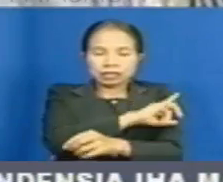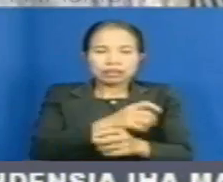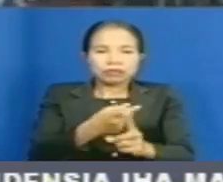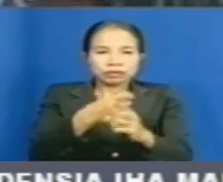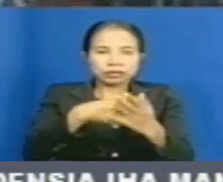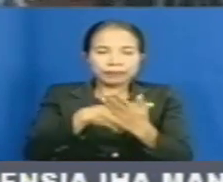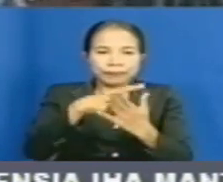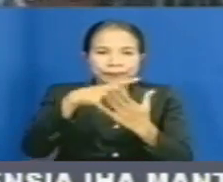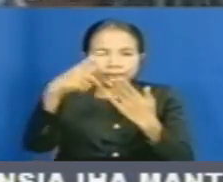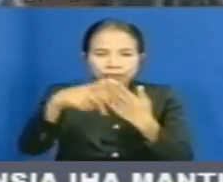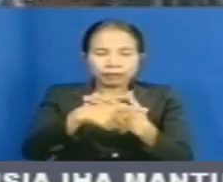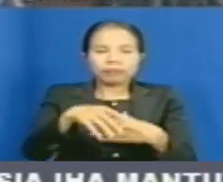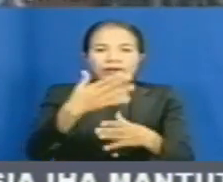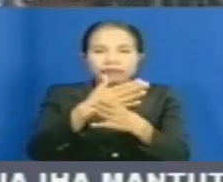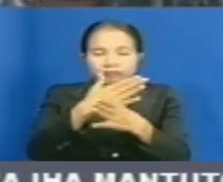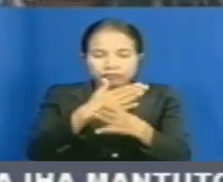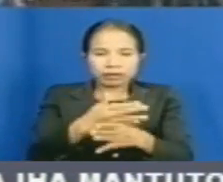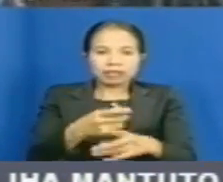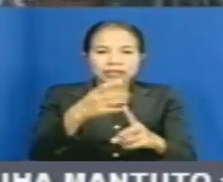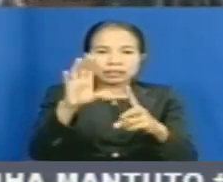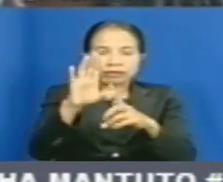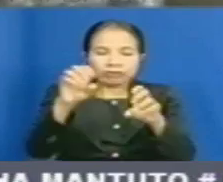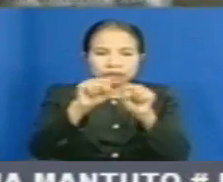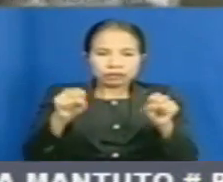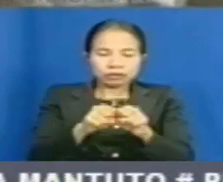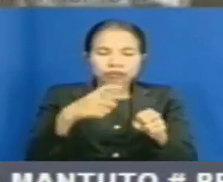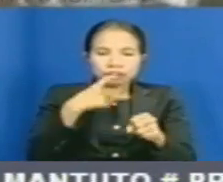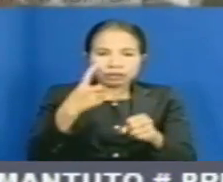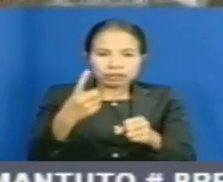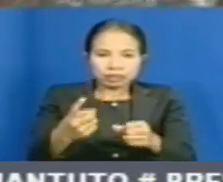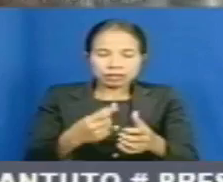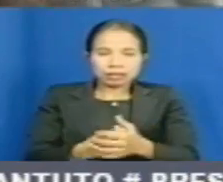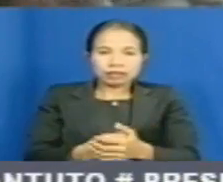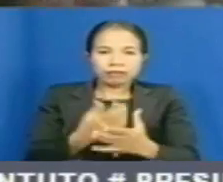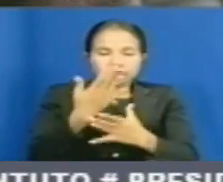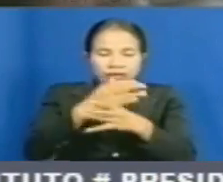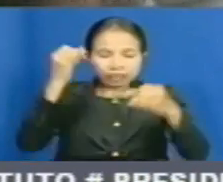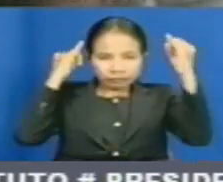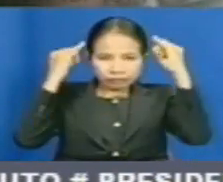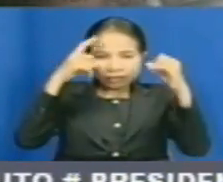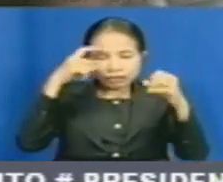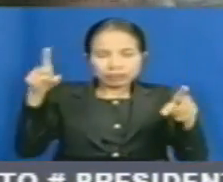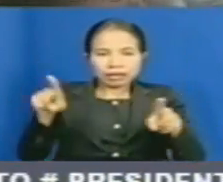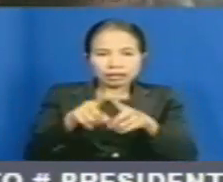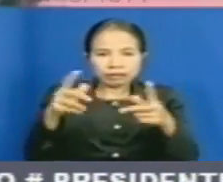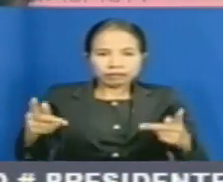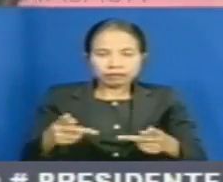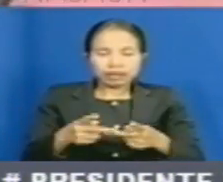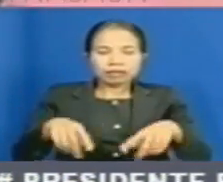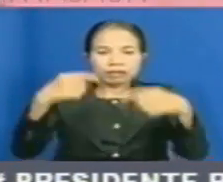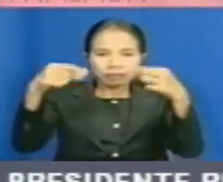Hatutang. Chefe Suku ne Hatutang, aldeia lei sai alvo para socialização ne, tamba nudar area risco